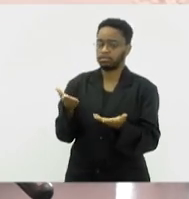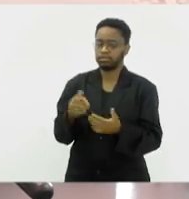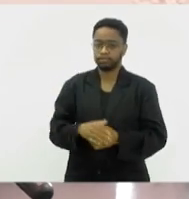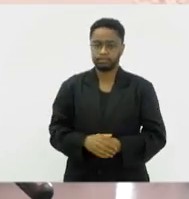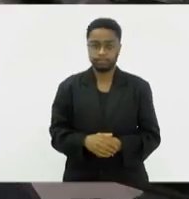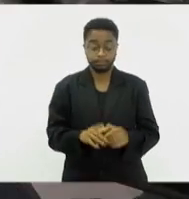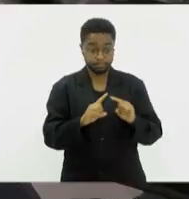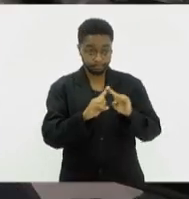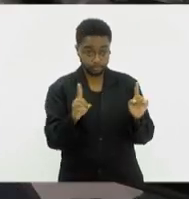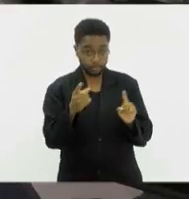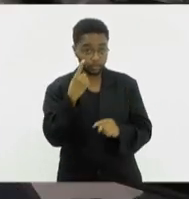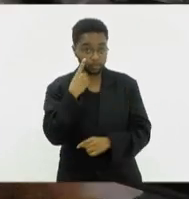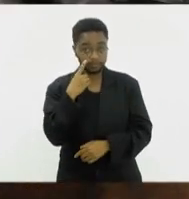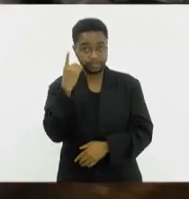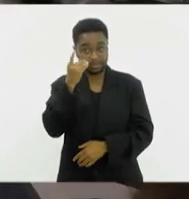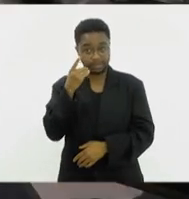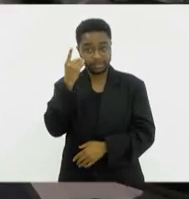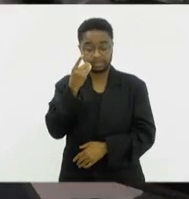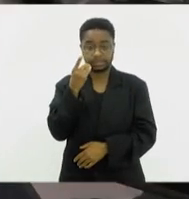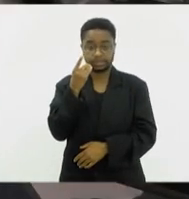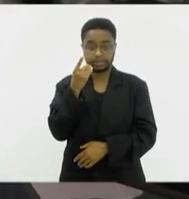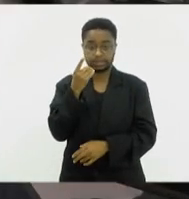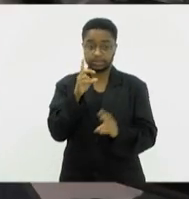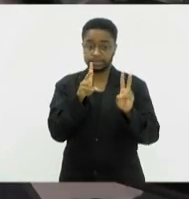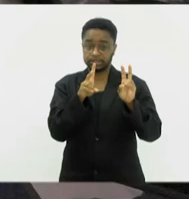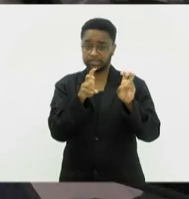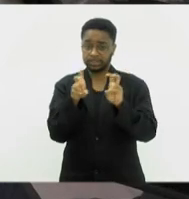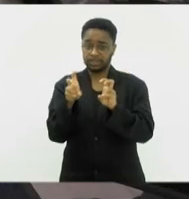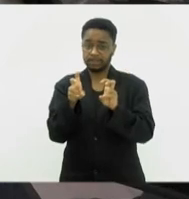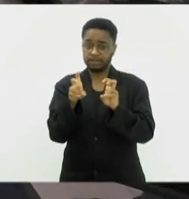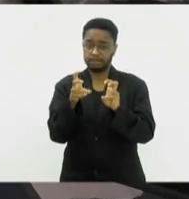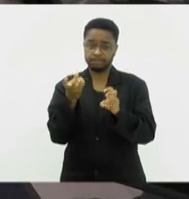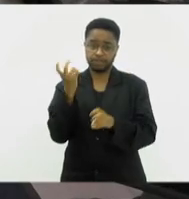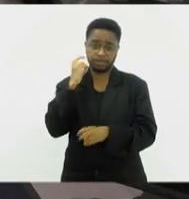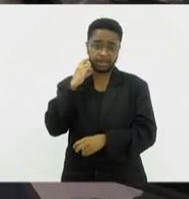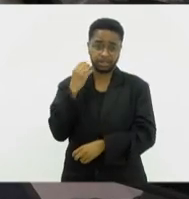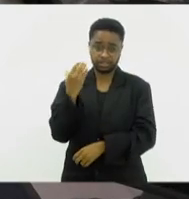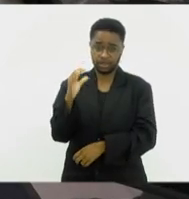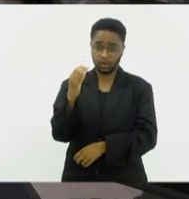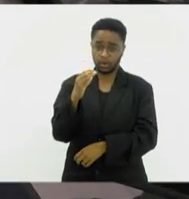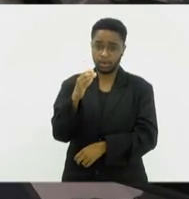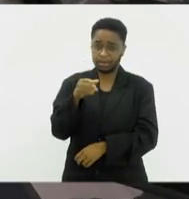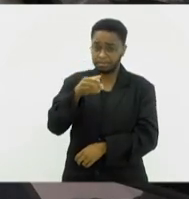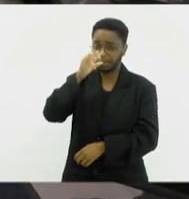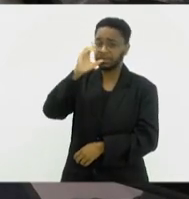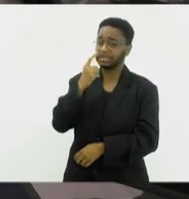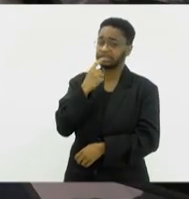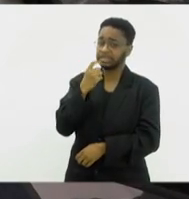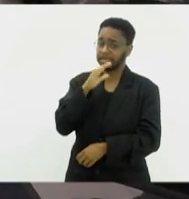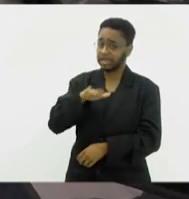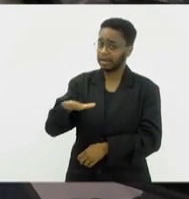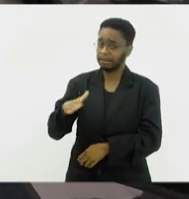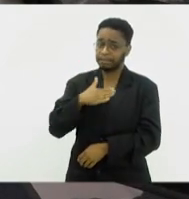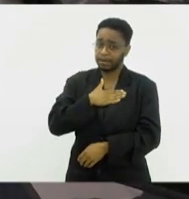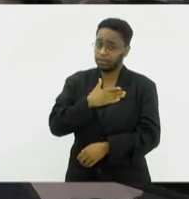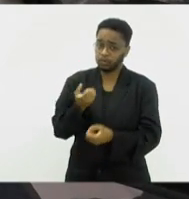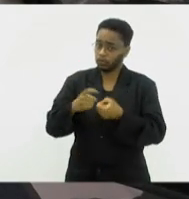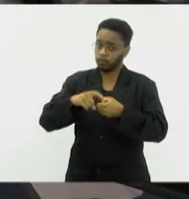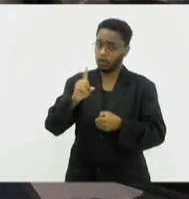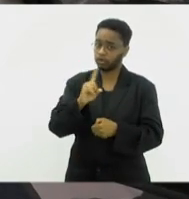deputada, num negócio desse, vampirinho de Niterói que bebeu sangue de criança, para mim esse cara não se